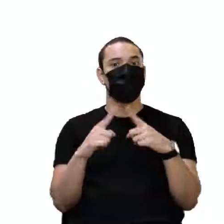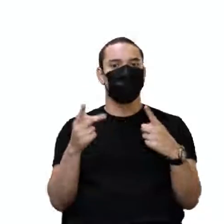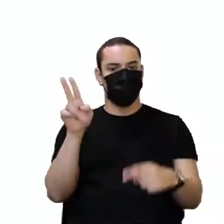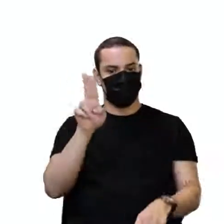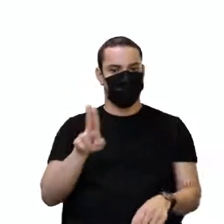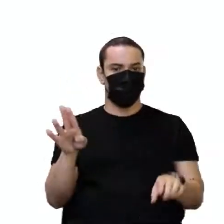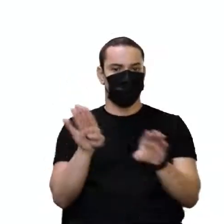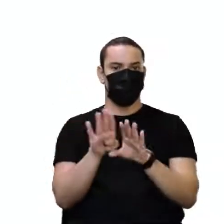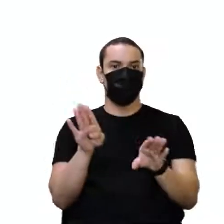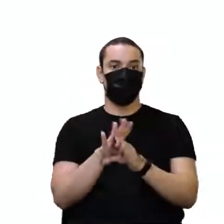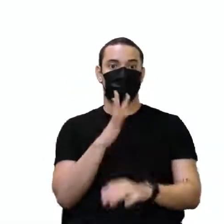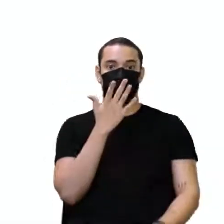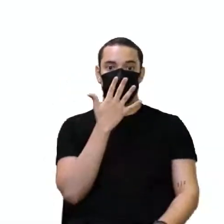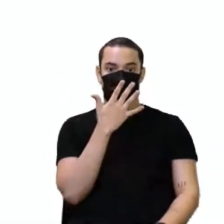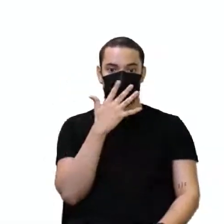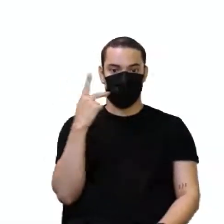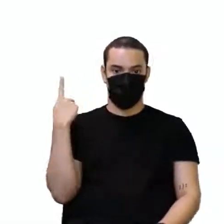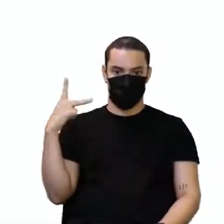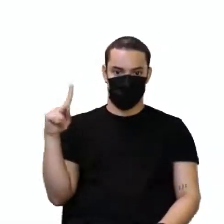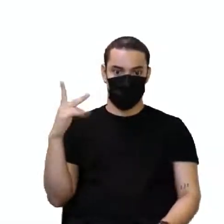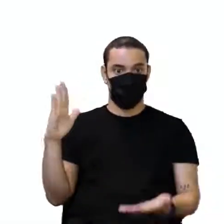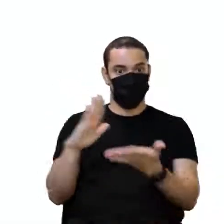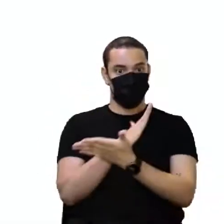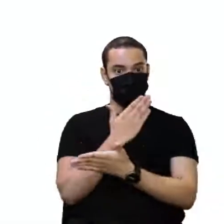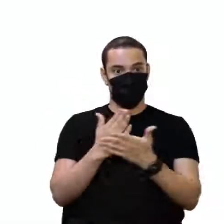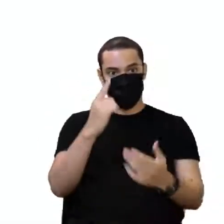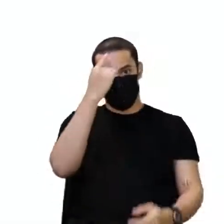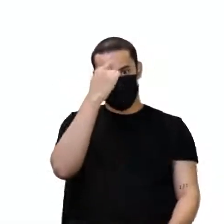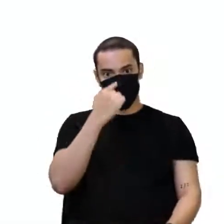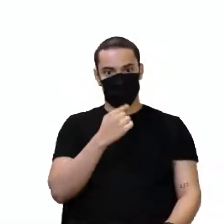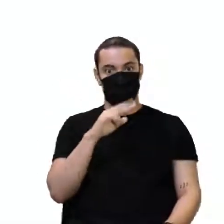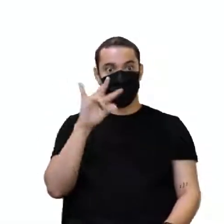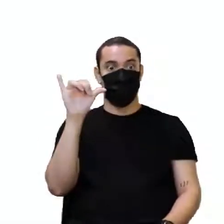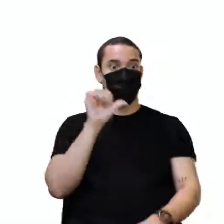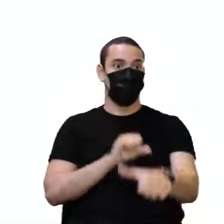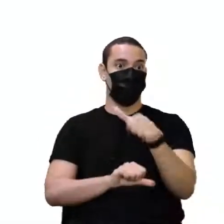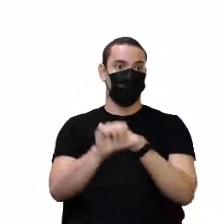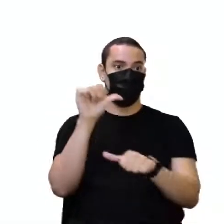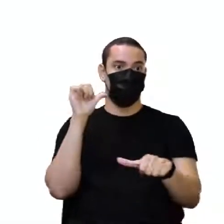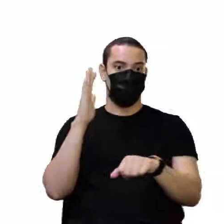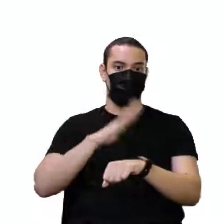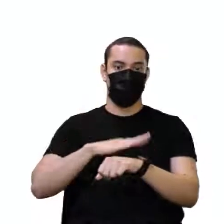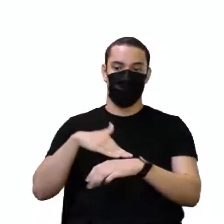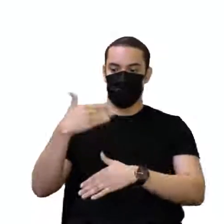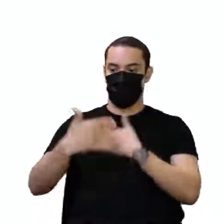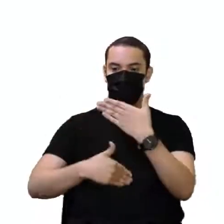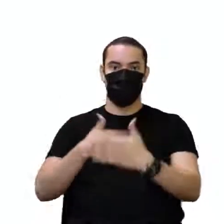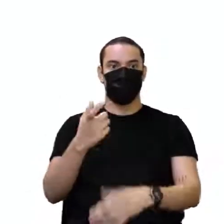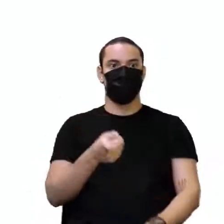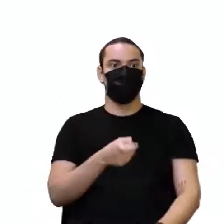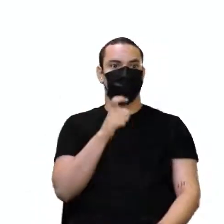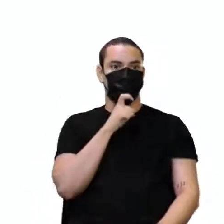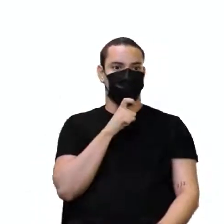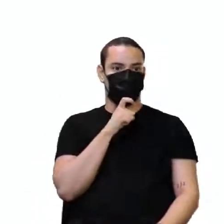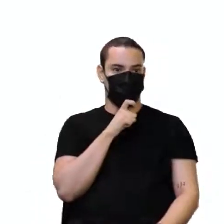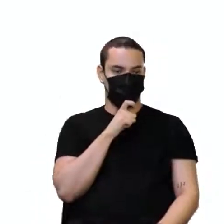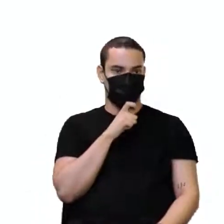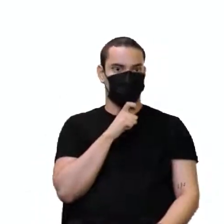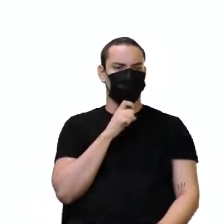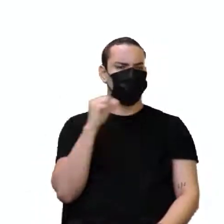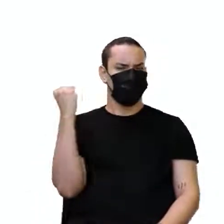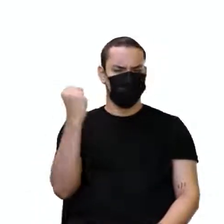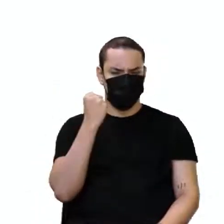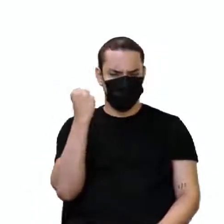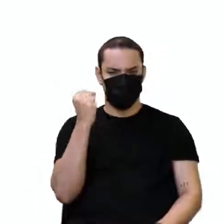essa tonalidade, e para algumas espécies, eles vão mudar durante o período de inverno, que é bem